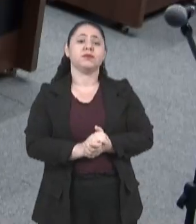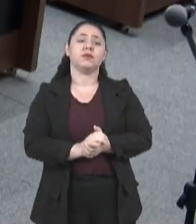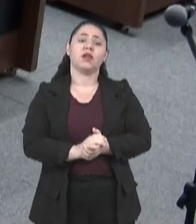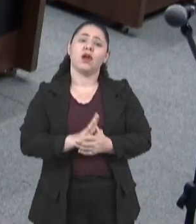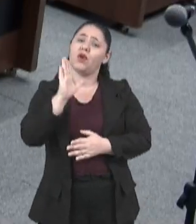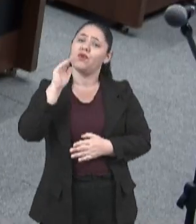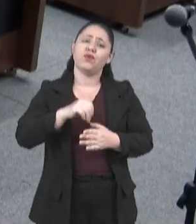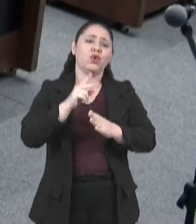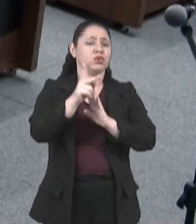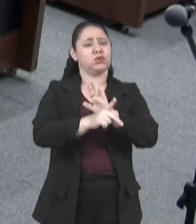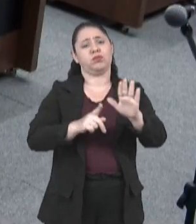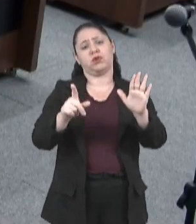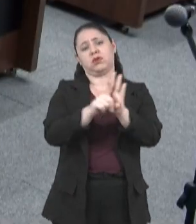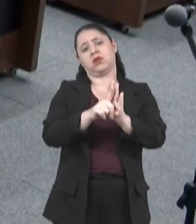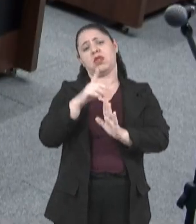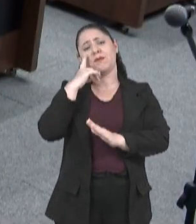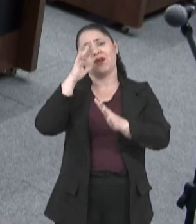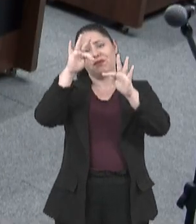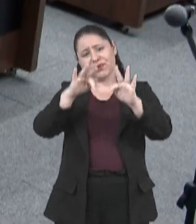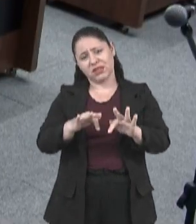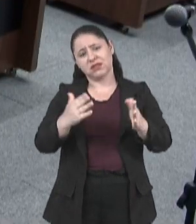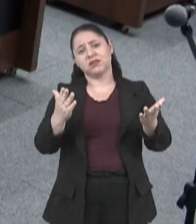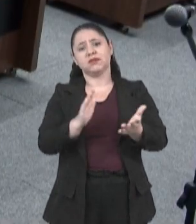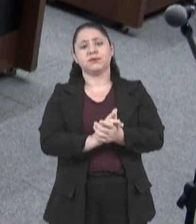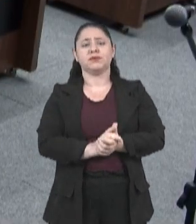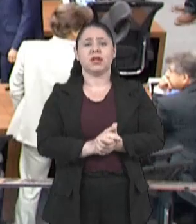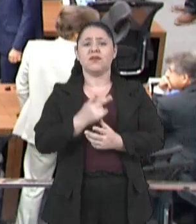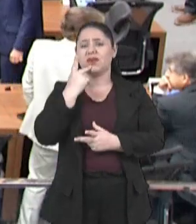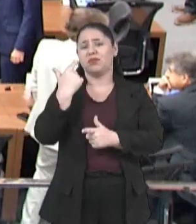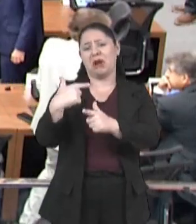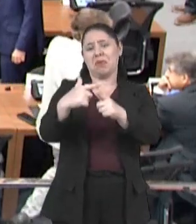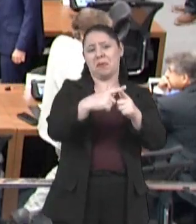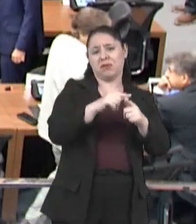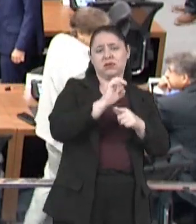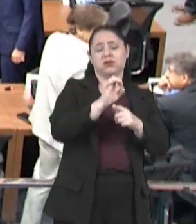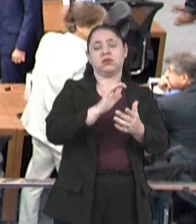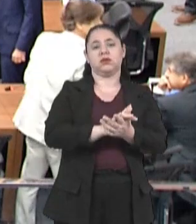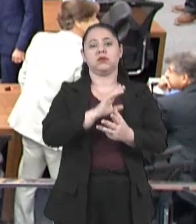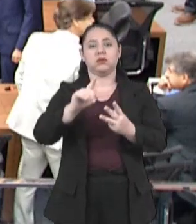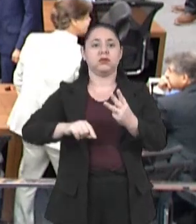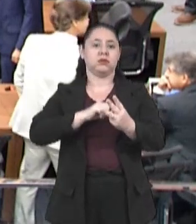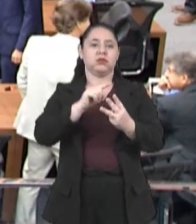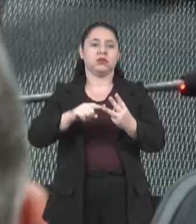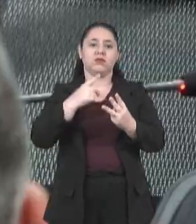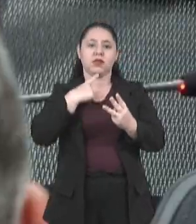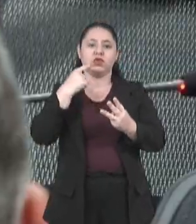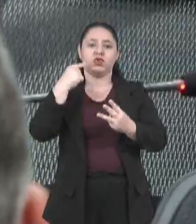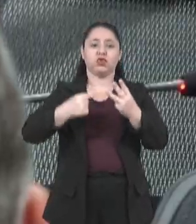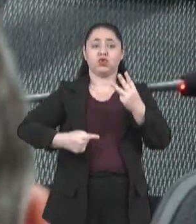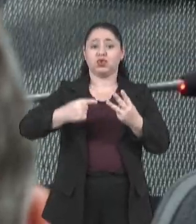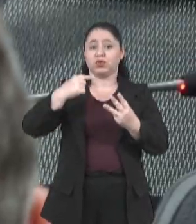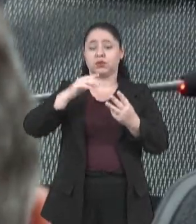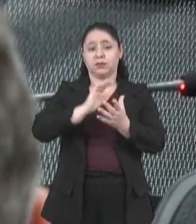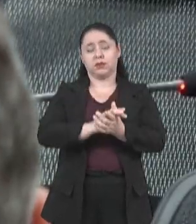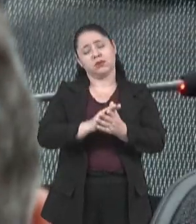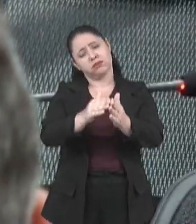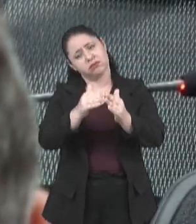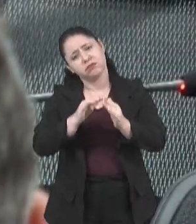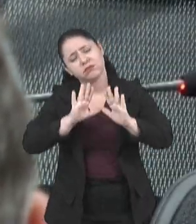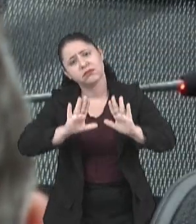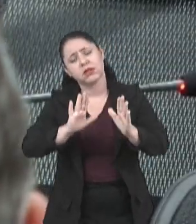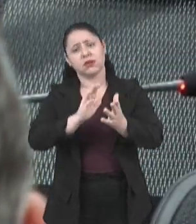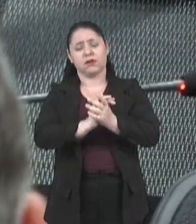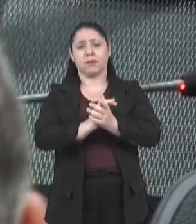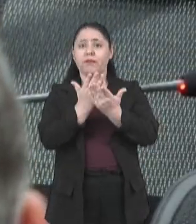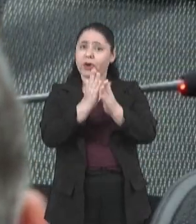é voto do projeto, deputado. Você está fazendo o panorama do Estado. Concluindo, terceiro, por último, Você está fazendo discurso, dá deputado. licença.